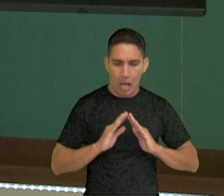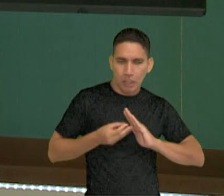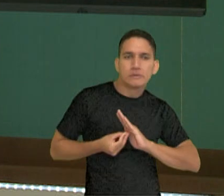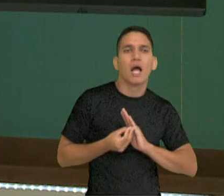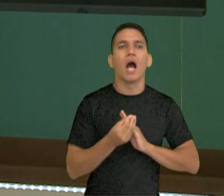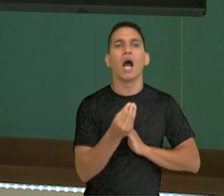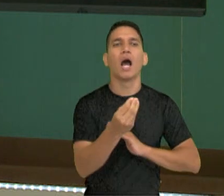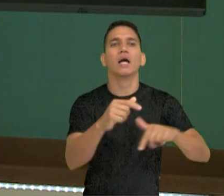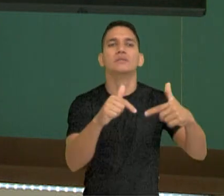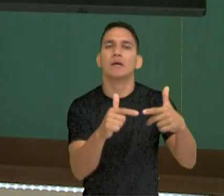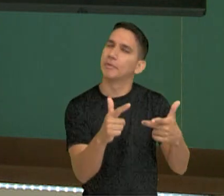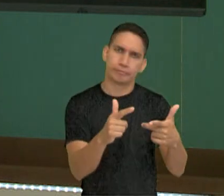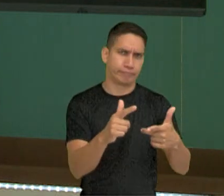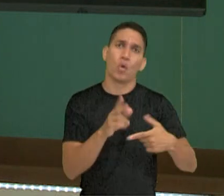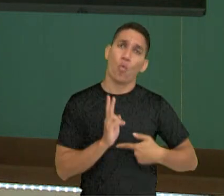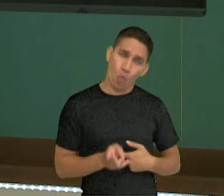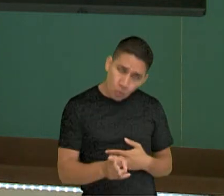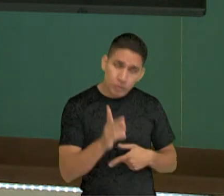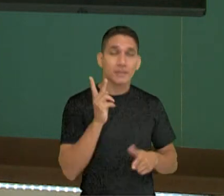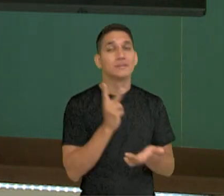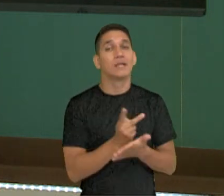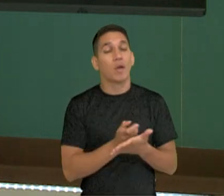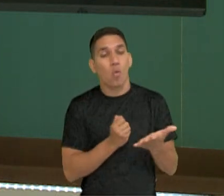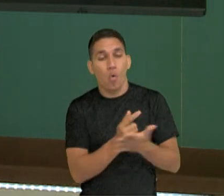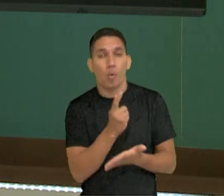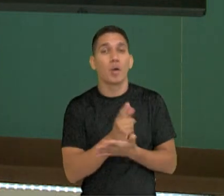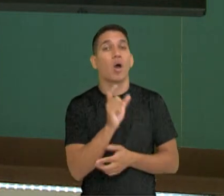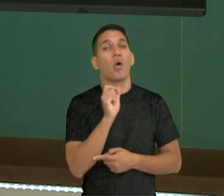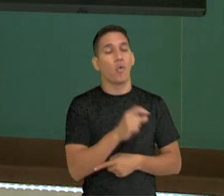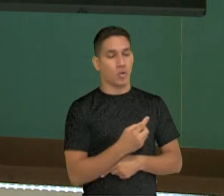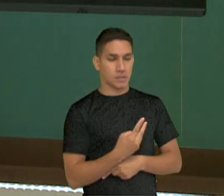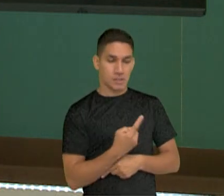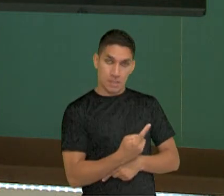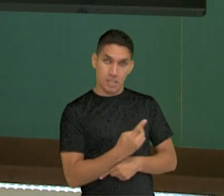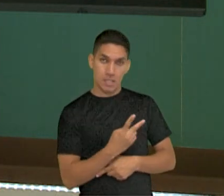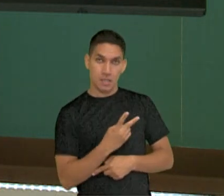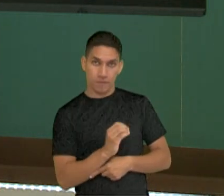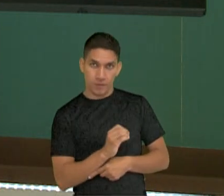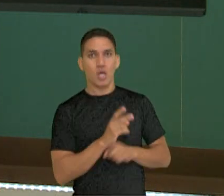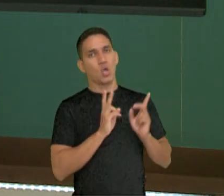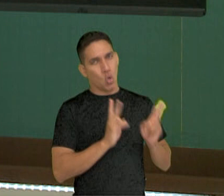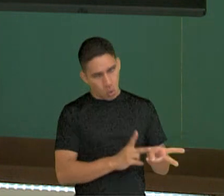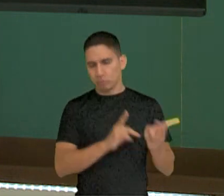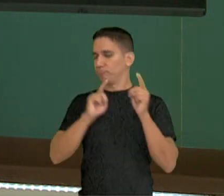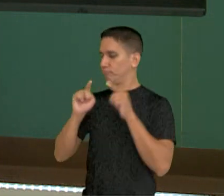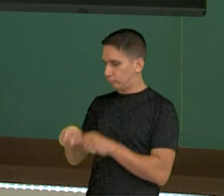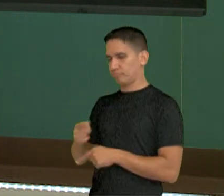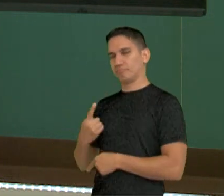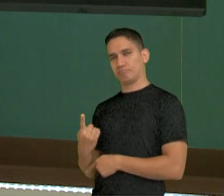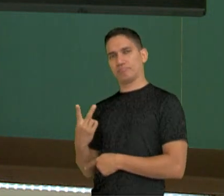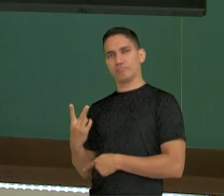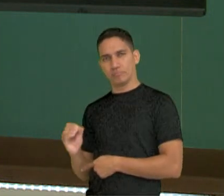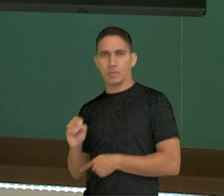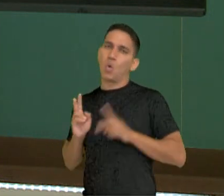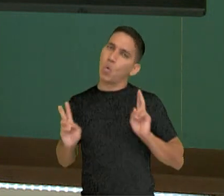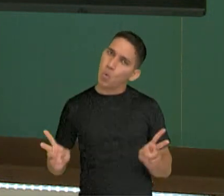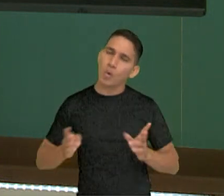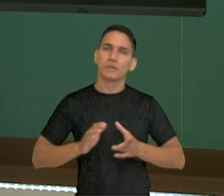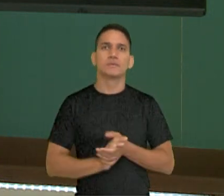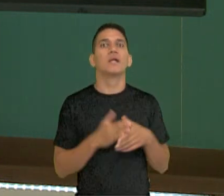esse tipo de coisa, ela continuou, abriu, não quis abrir mão desse gasto, R$ 120,